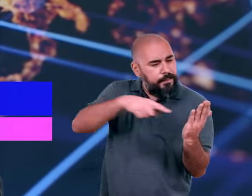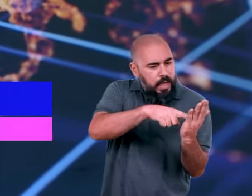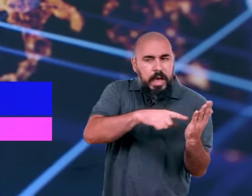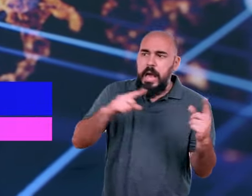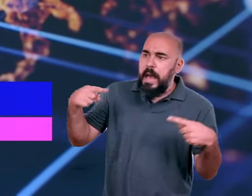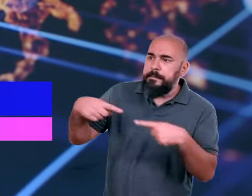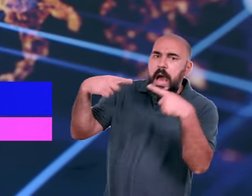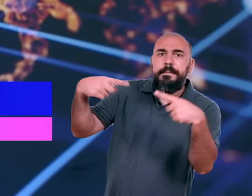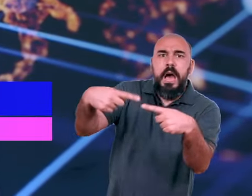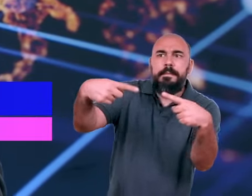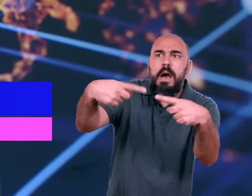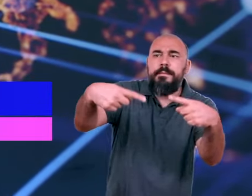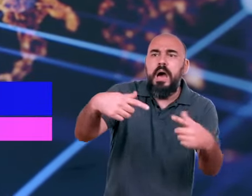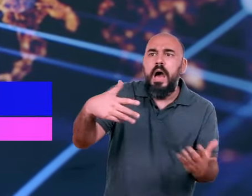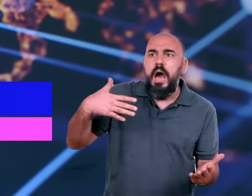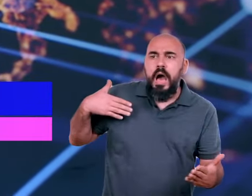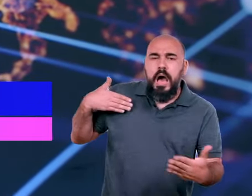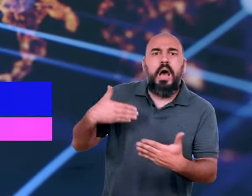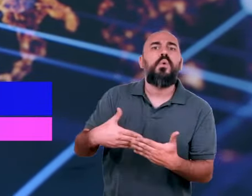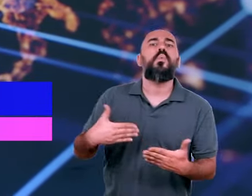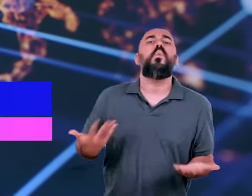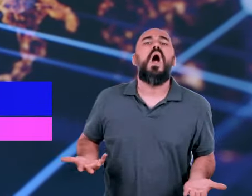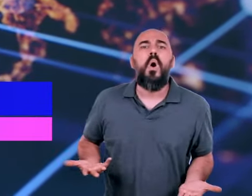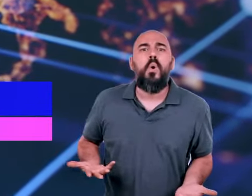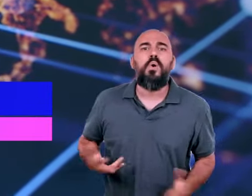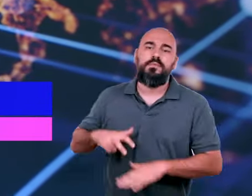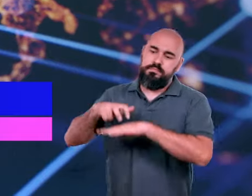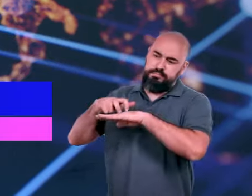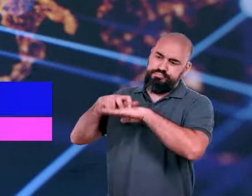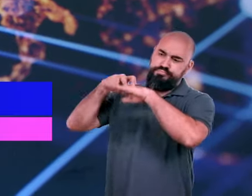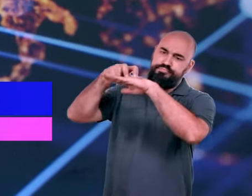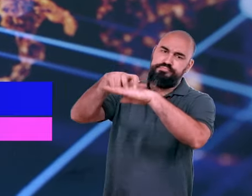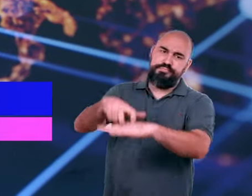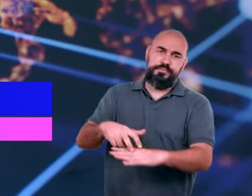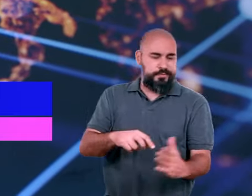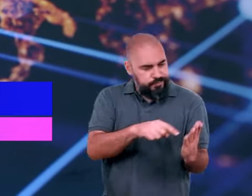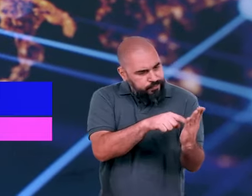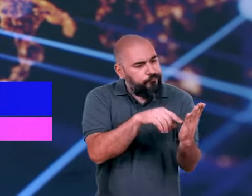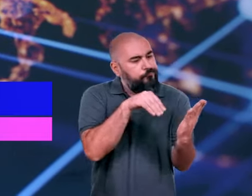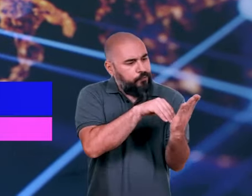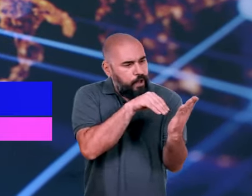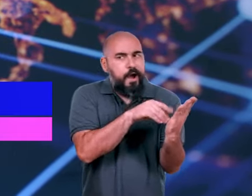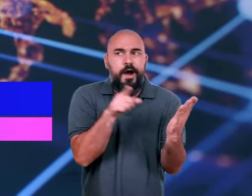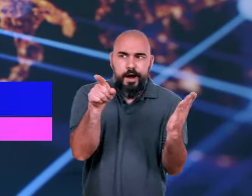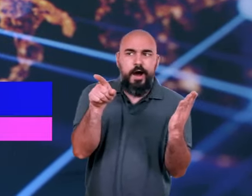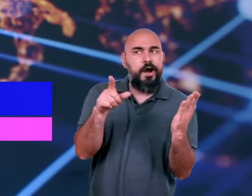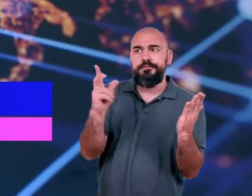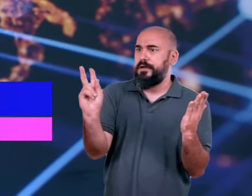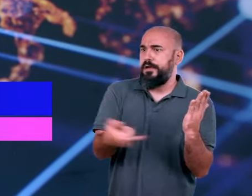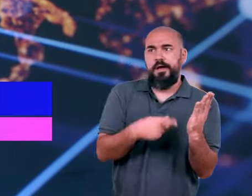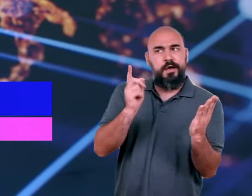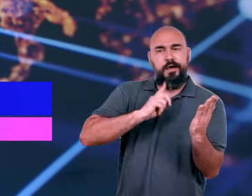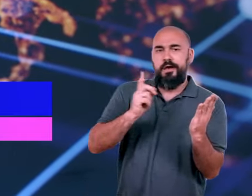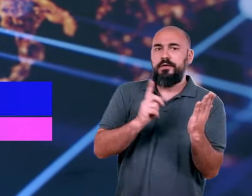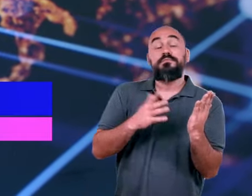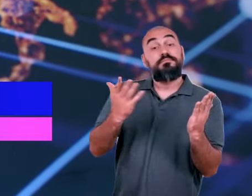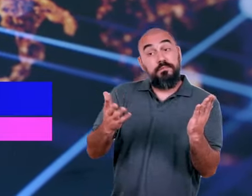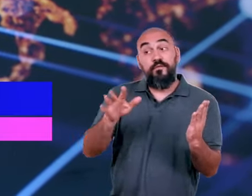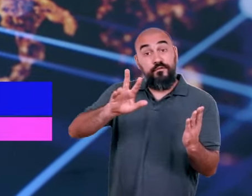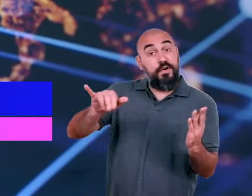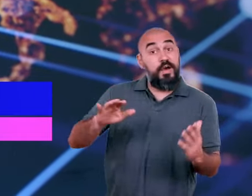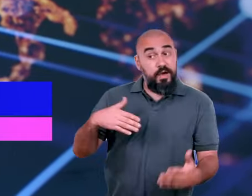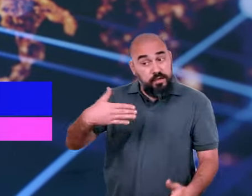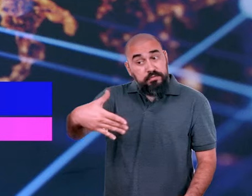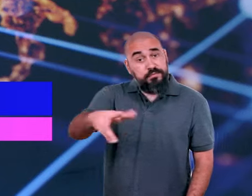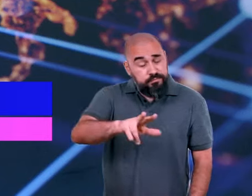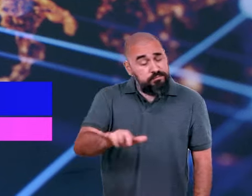elas aconteceram, isso me dá certeza de que aquilo que falta se cumprir, cumprirá. Deus